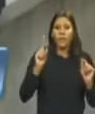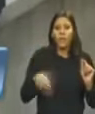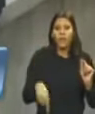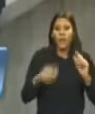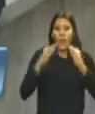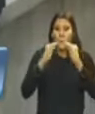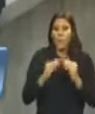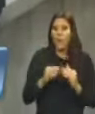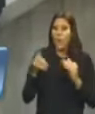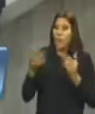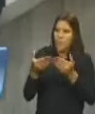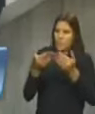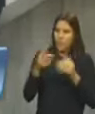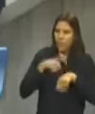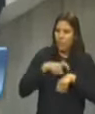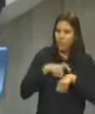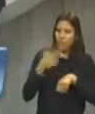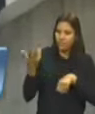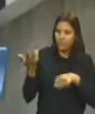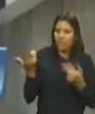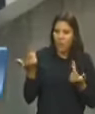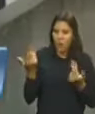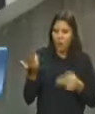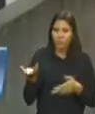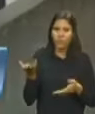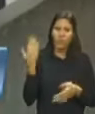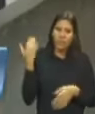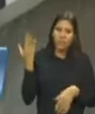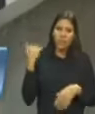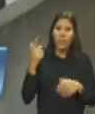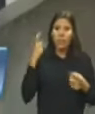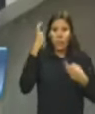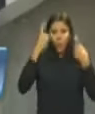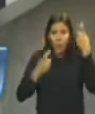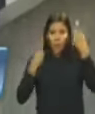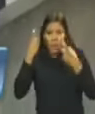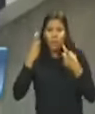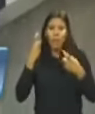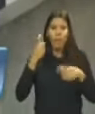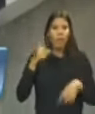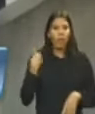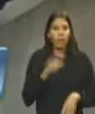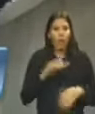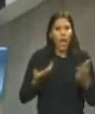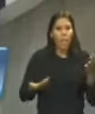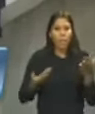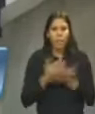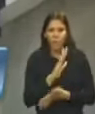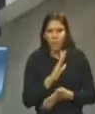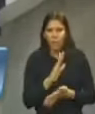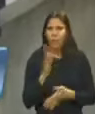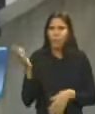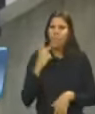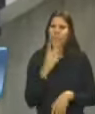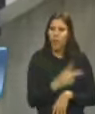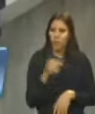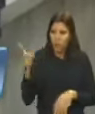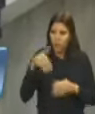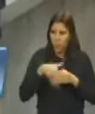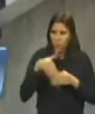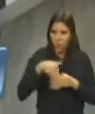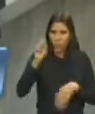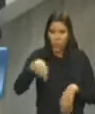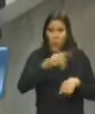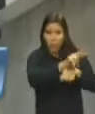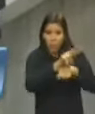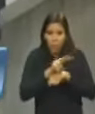apartei, Vossa Excelência. E a preocupação, na hora que a gente aprovou, né, como o senhor mesmo votou a favor do empréstimo,